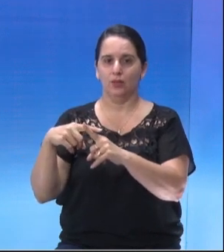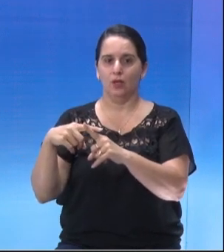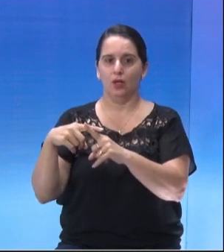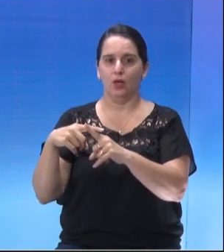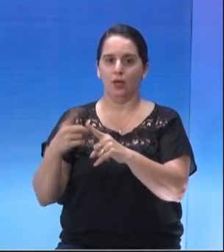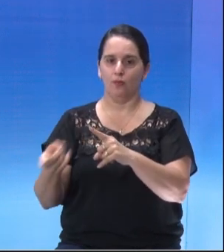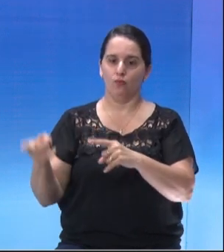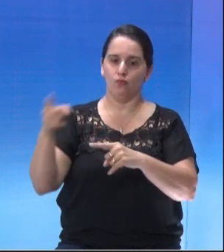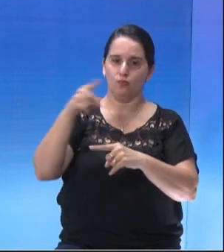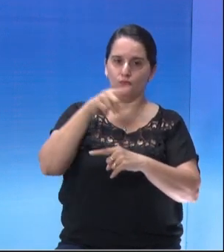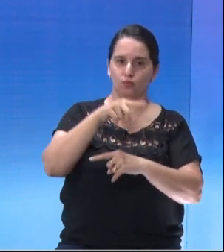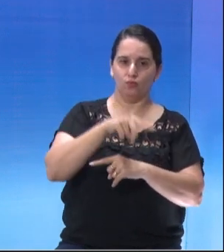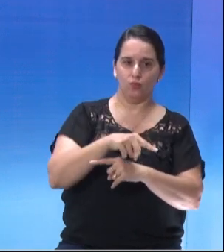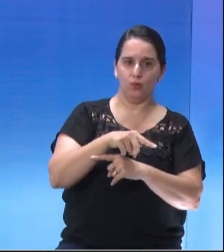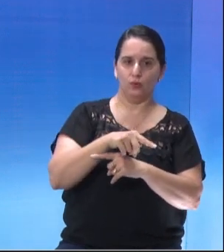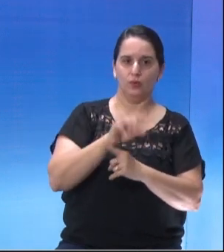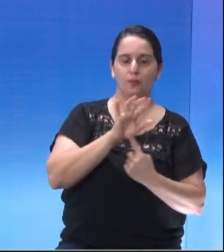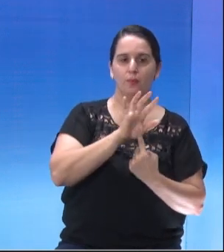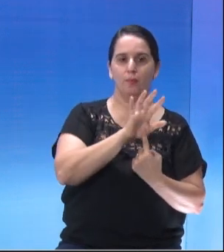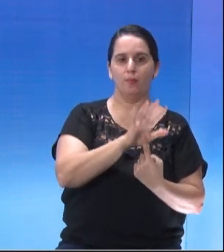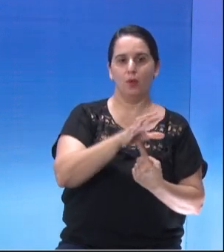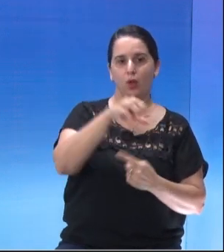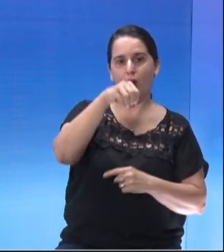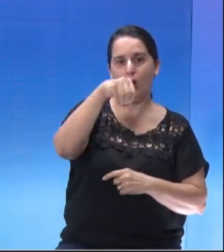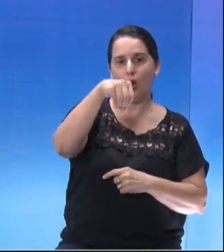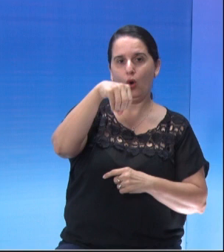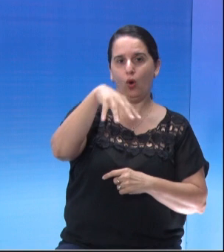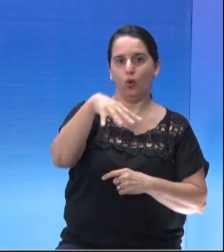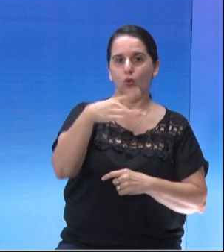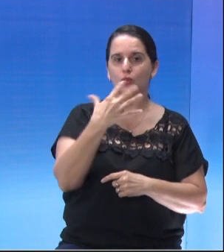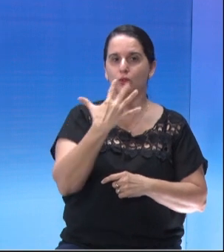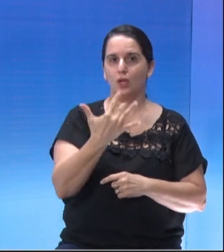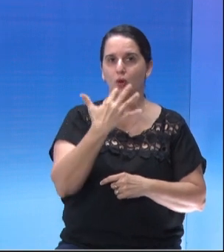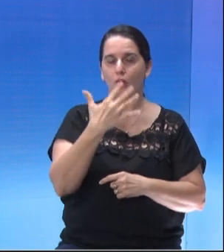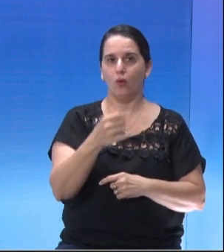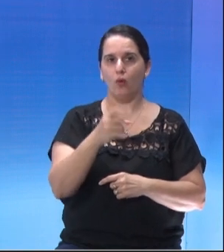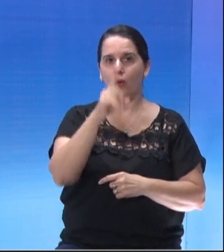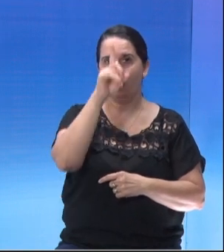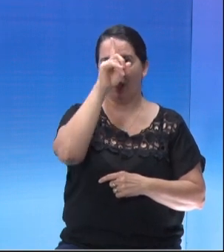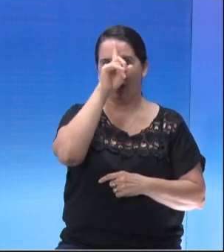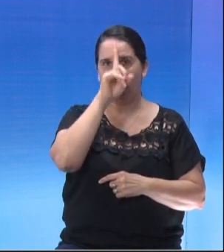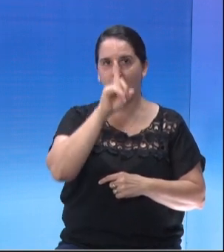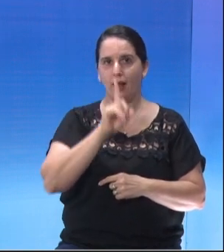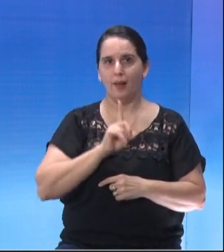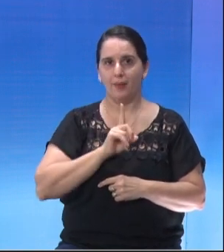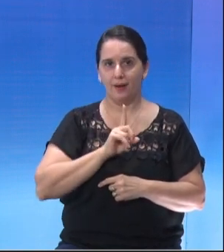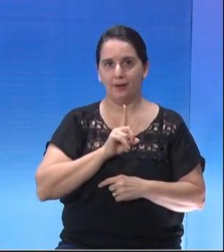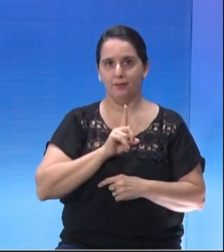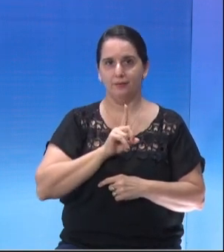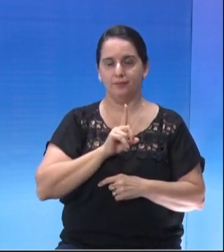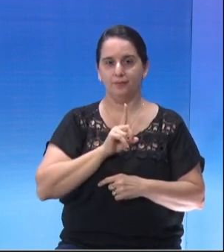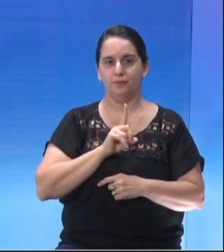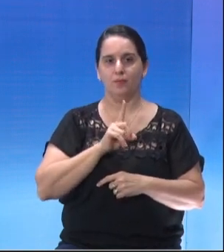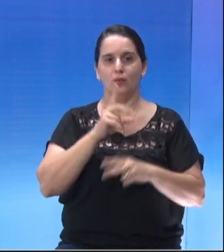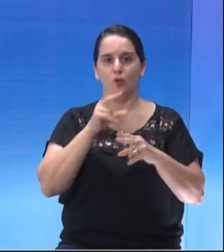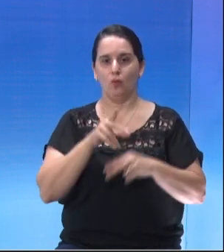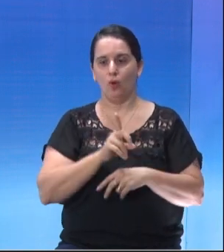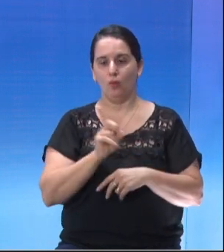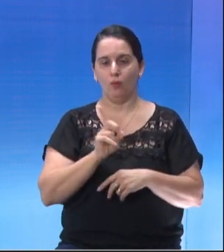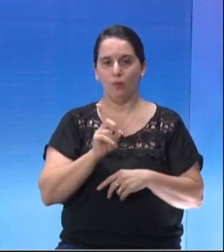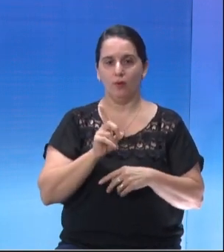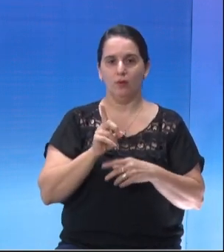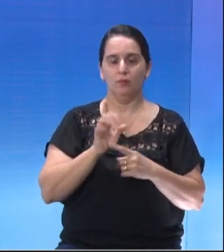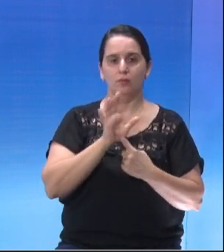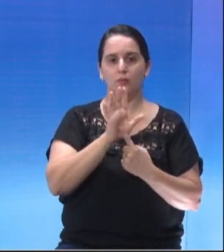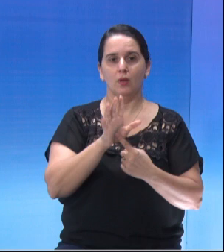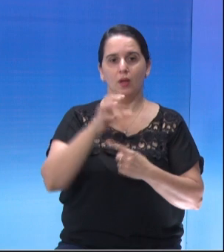estado fundamental, ele emite luz na coloração especificamente amarela. E nós